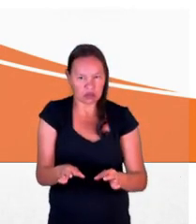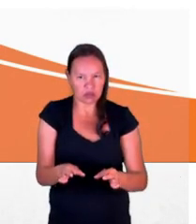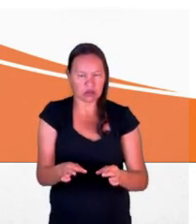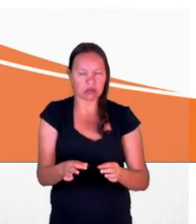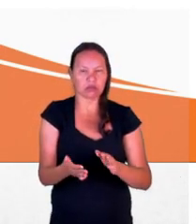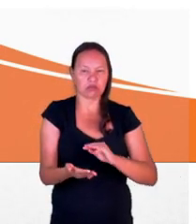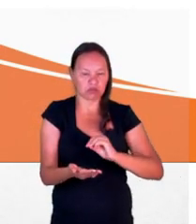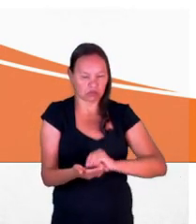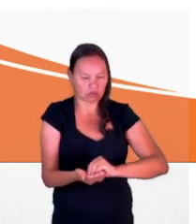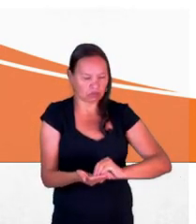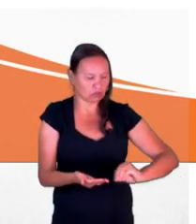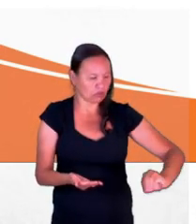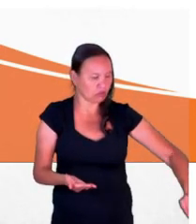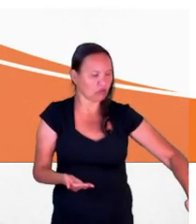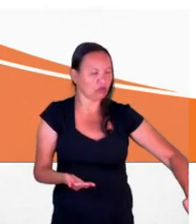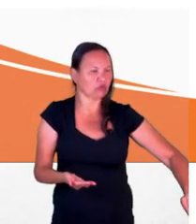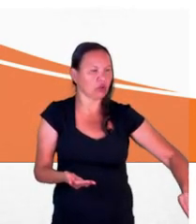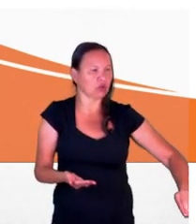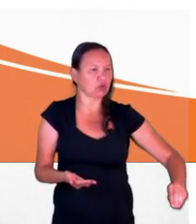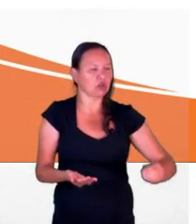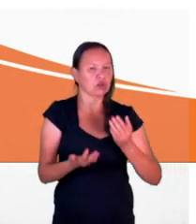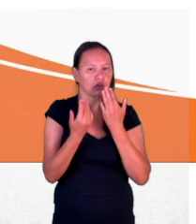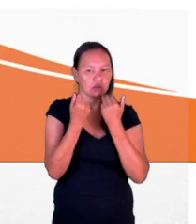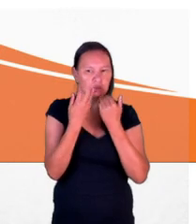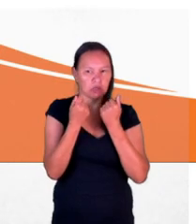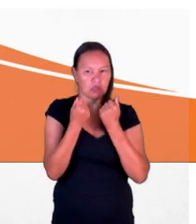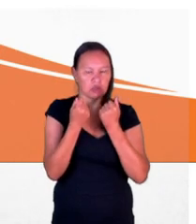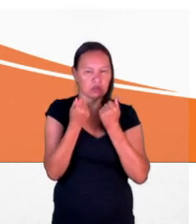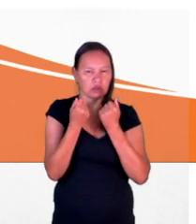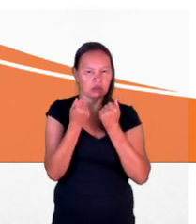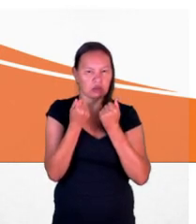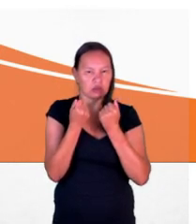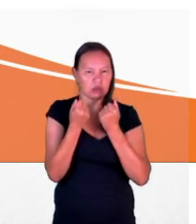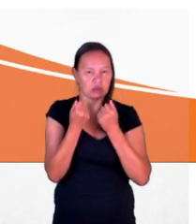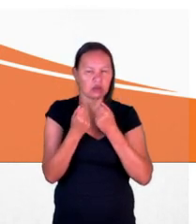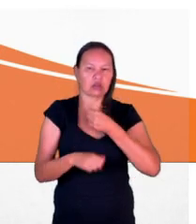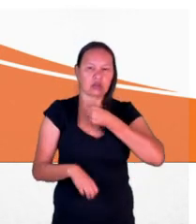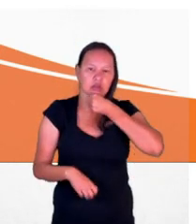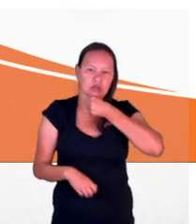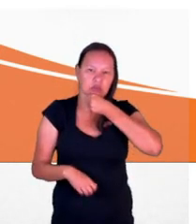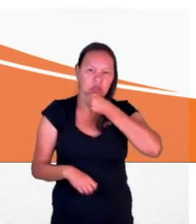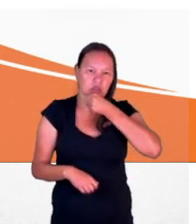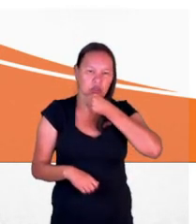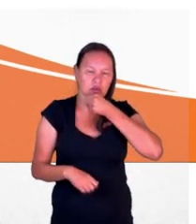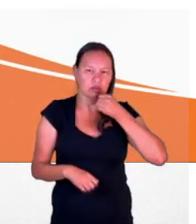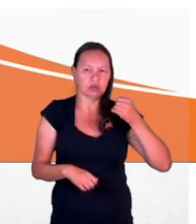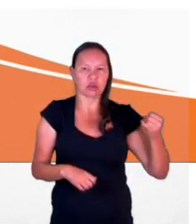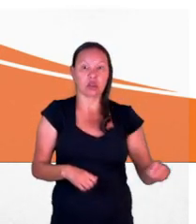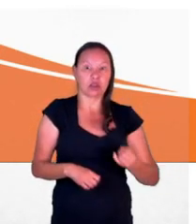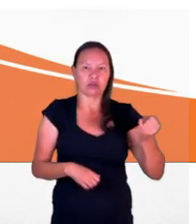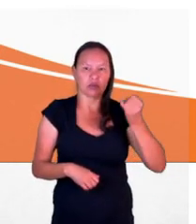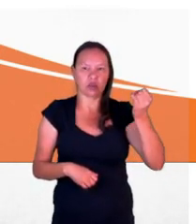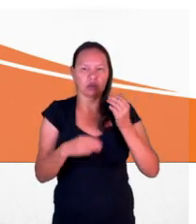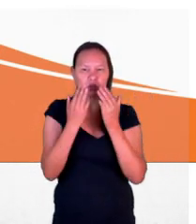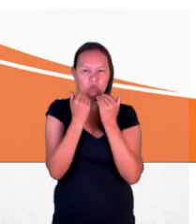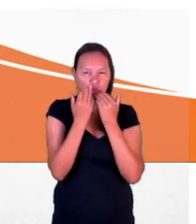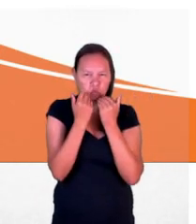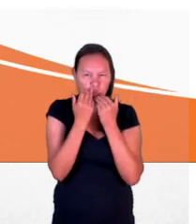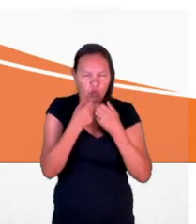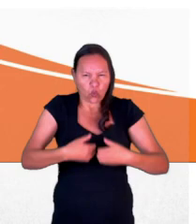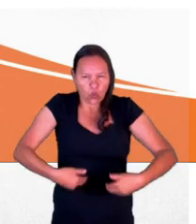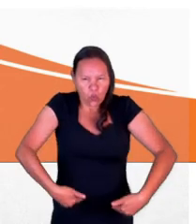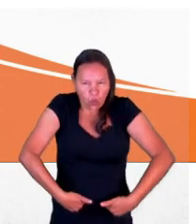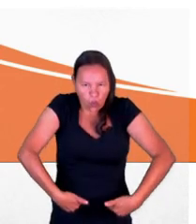alimentos entre os adultos e a insegurança alimentar grave é a fome que